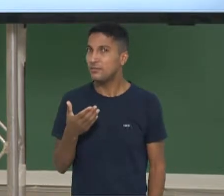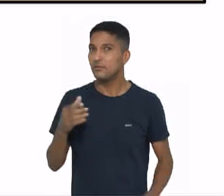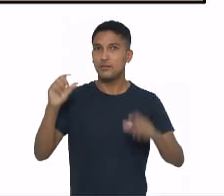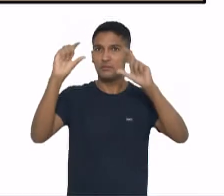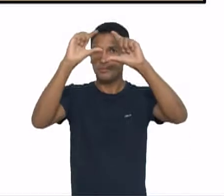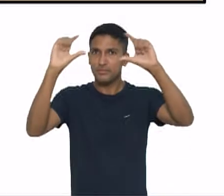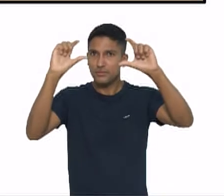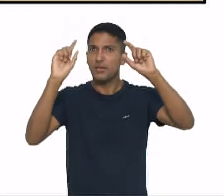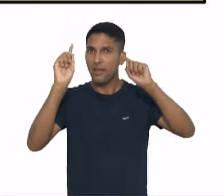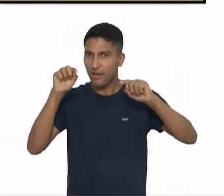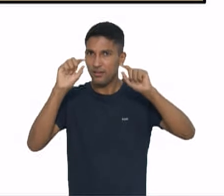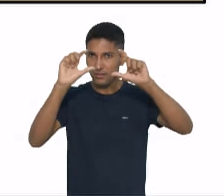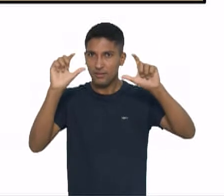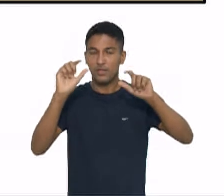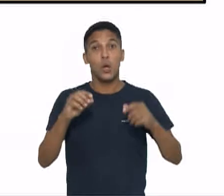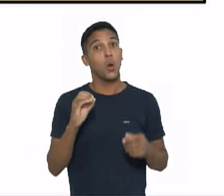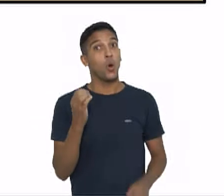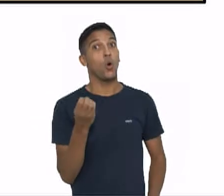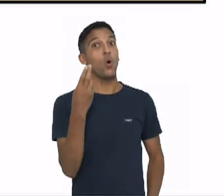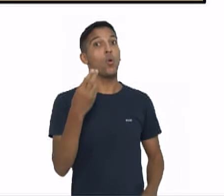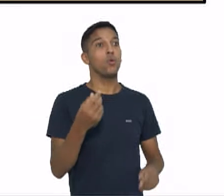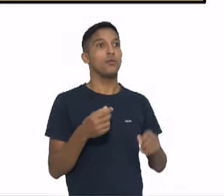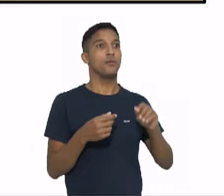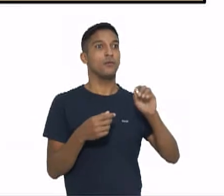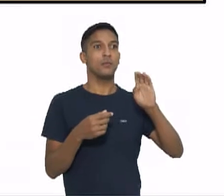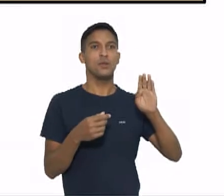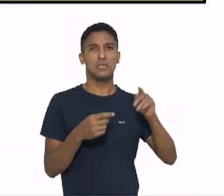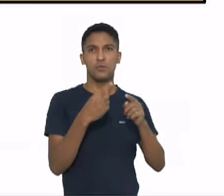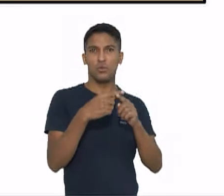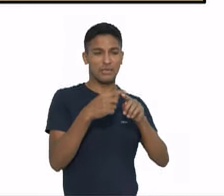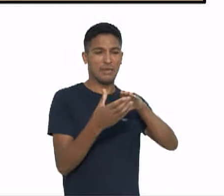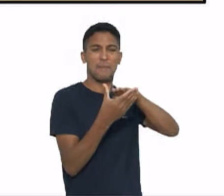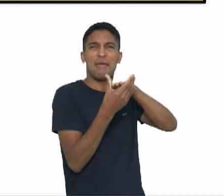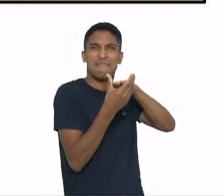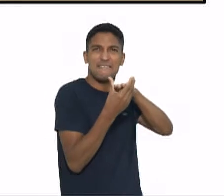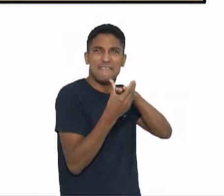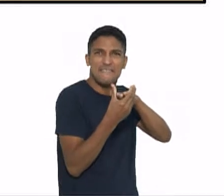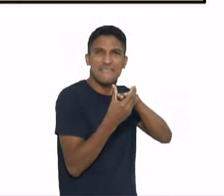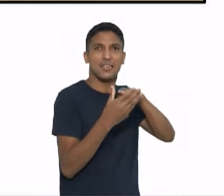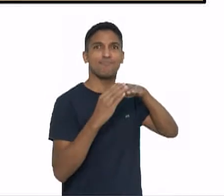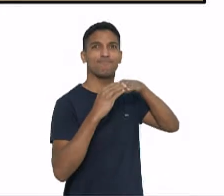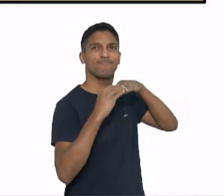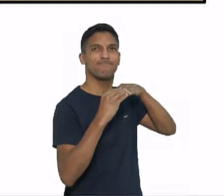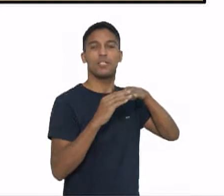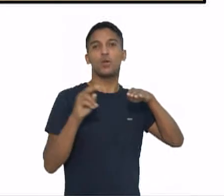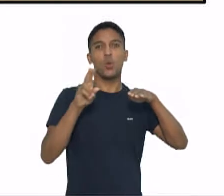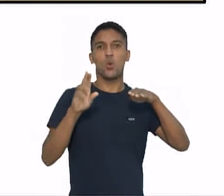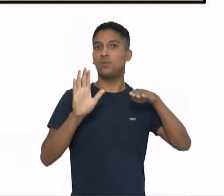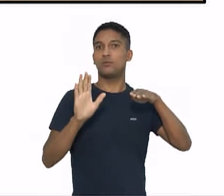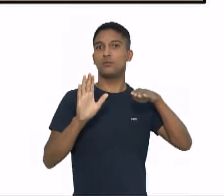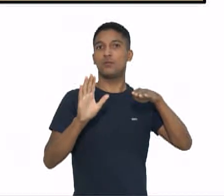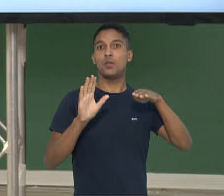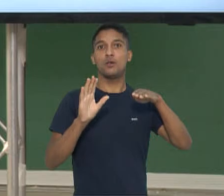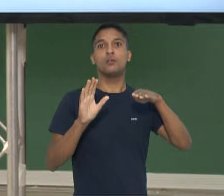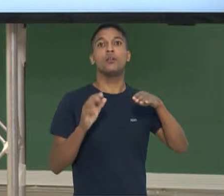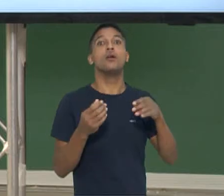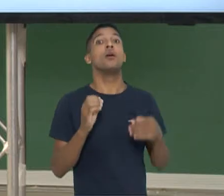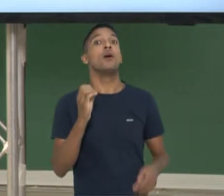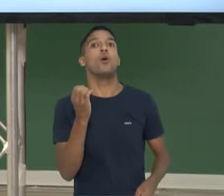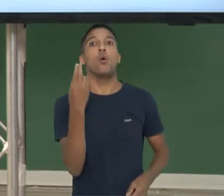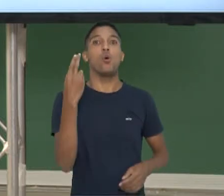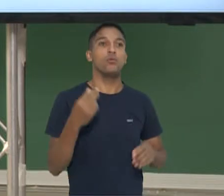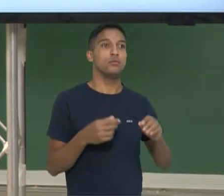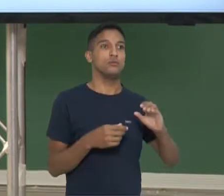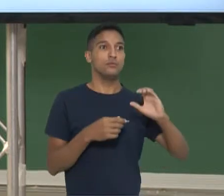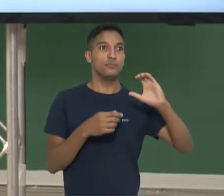le aprietan los pies e não los usa mucho? Será que é isso que diz? Ou porque são feios e torpes? São feios, chatos,